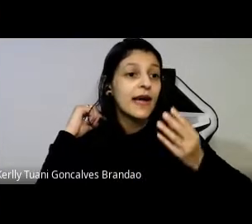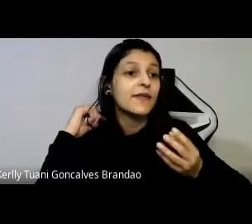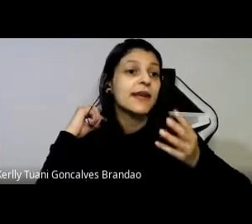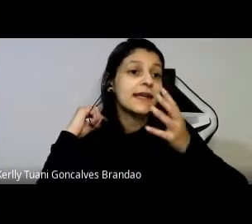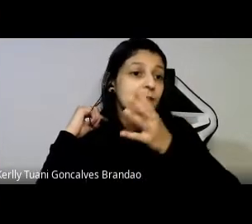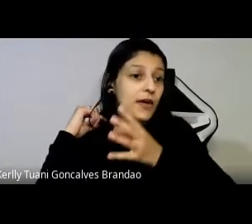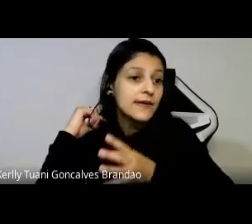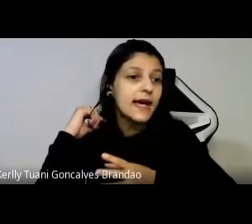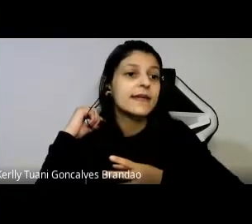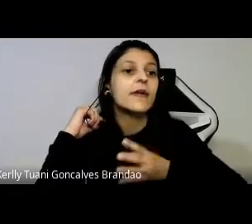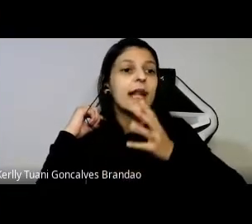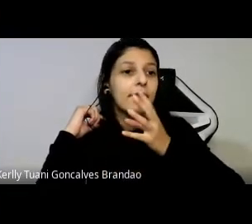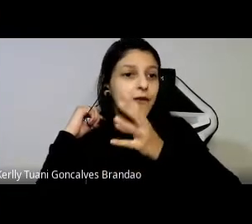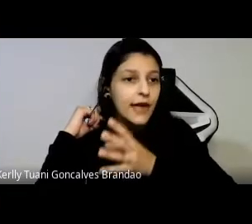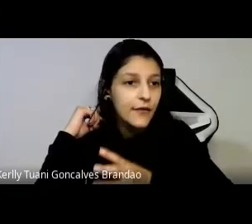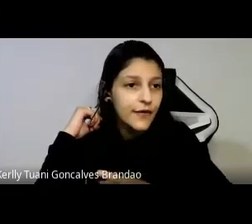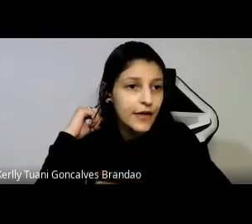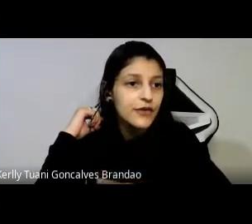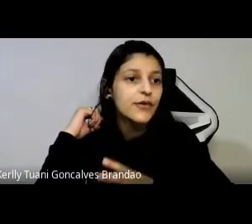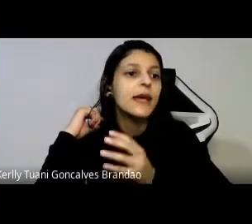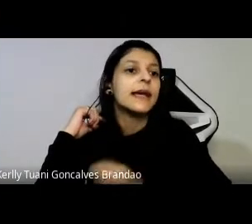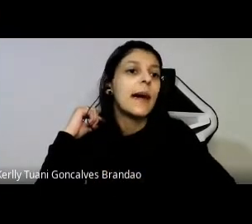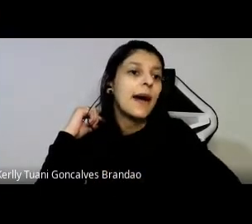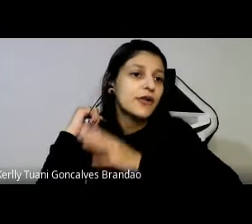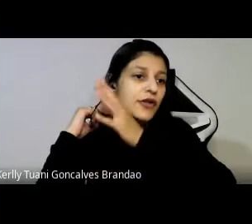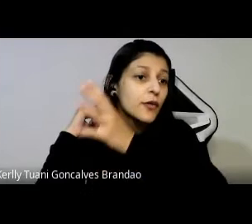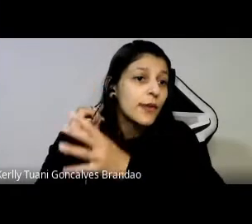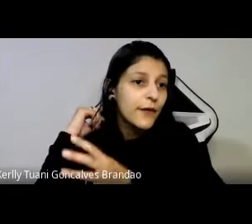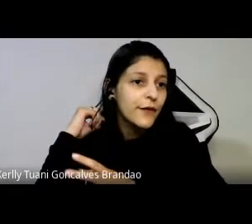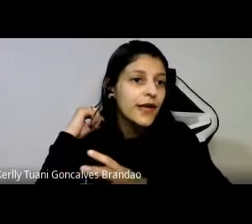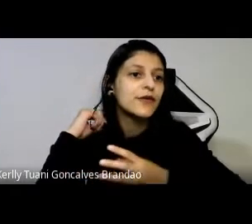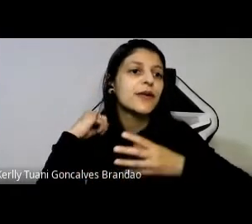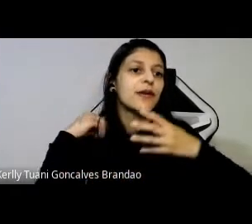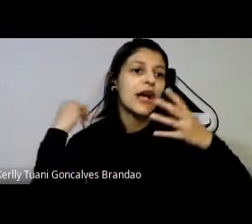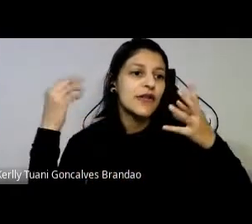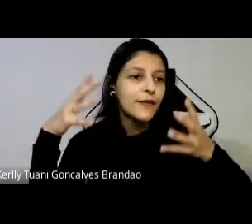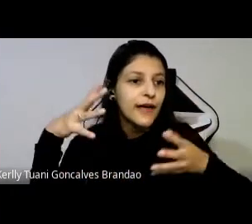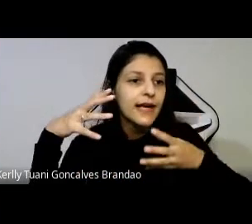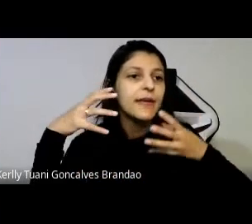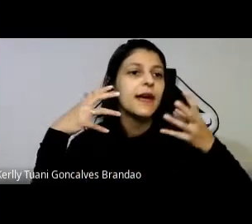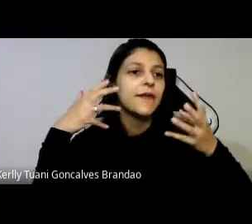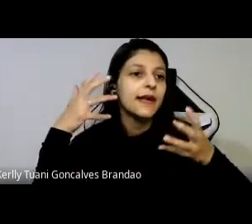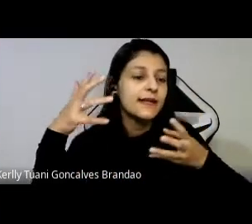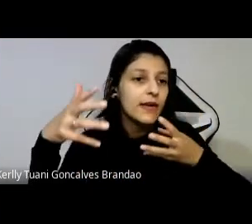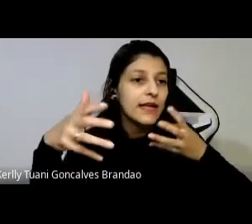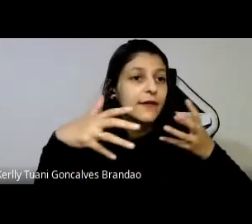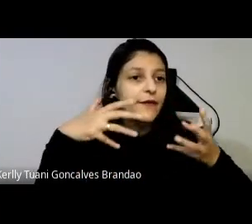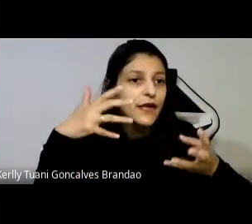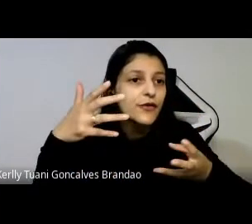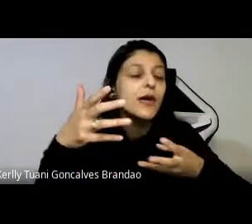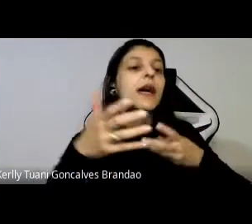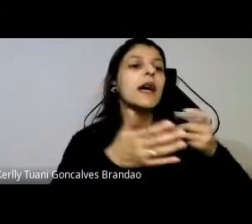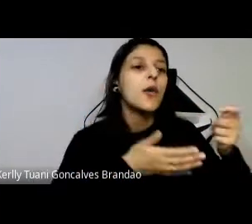mais fácil fazer esse processo. Eu gravei o vídeo e a partir do meu vídeo, que eu já tinha feito a minha reflexão ali